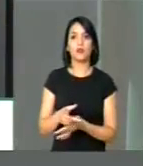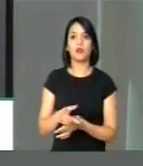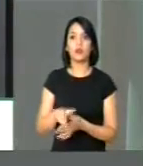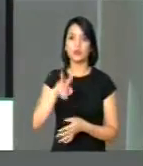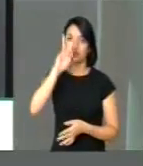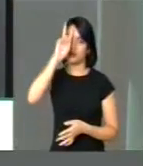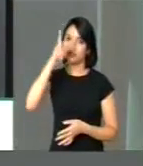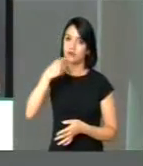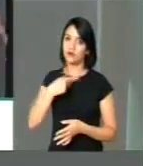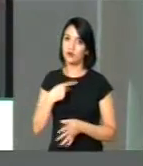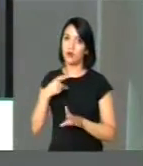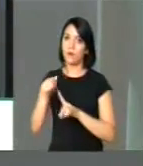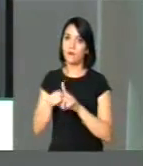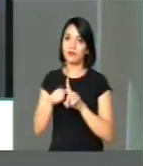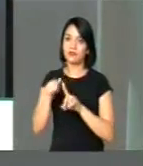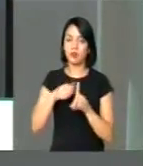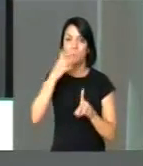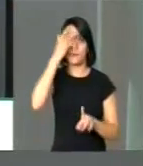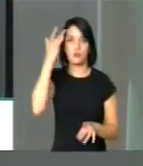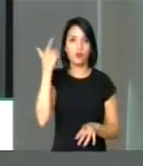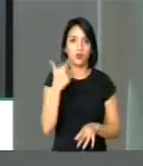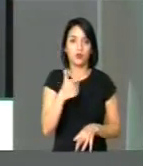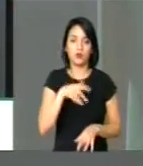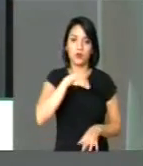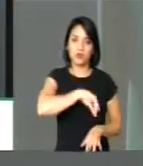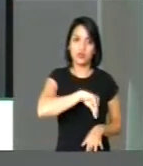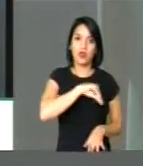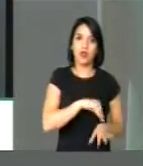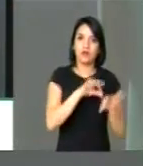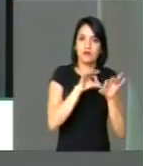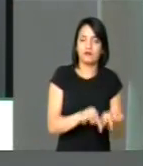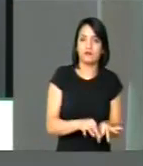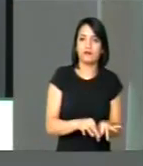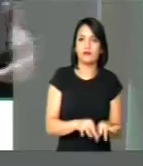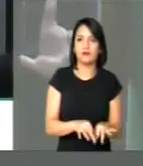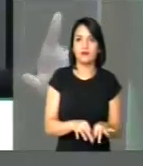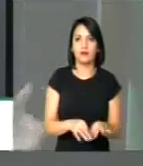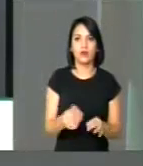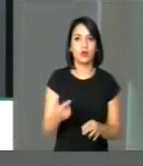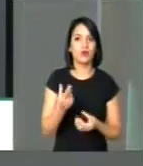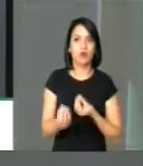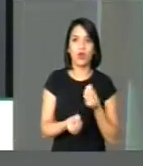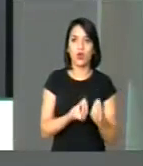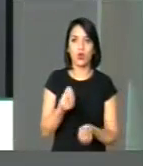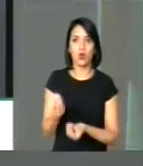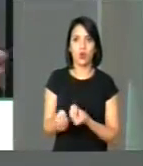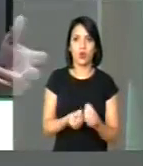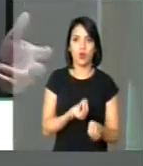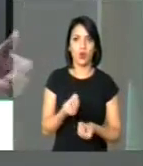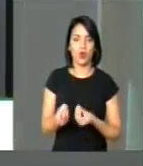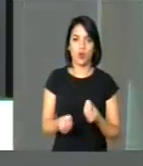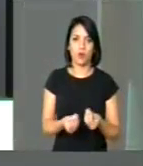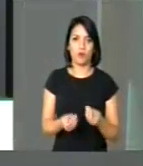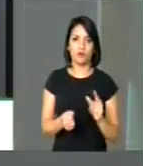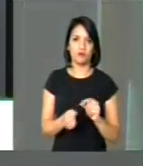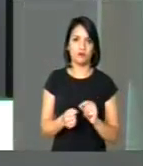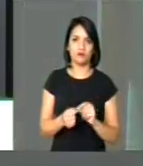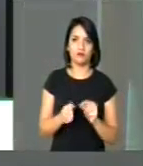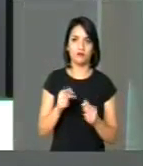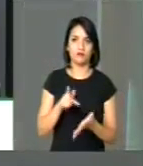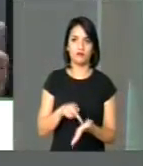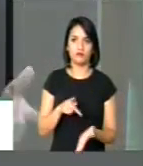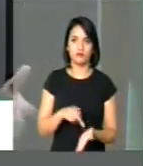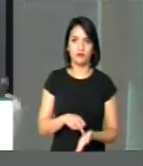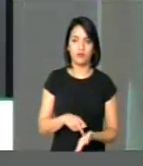não tem renda, quem não tem salário fixo, é algo que não tem como ser implementado na prática. E isso